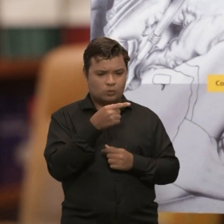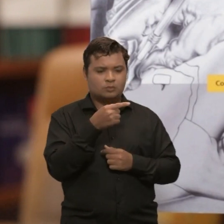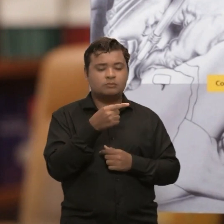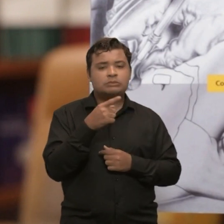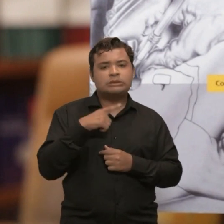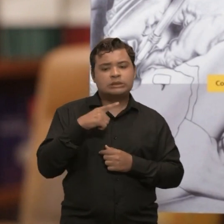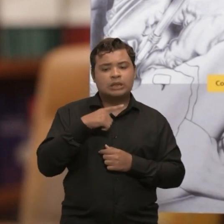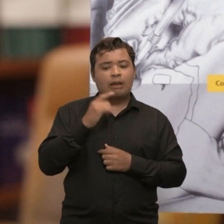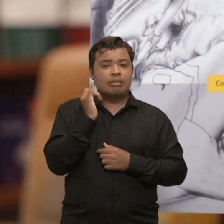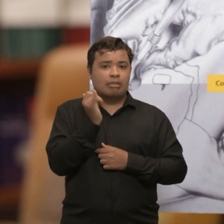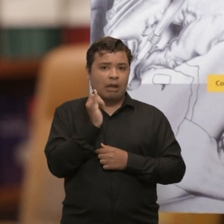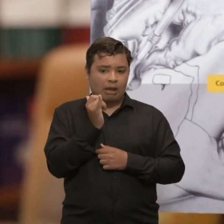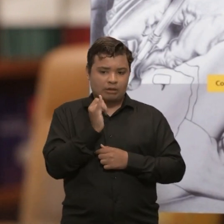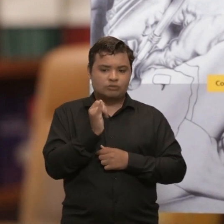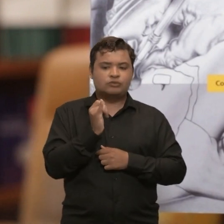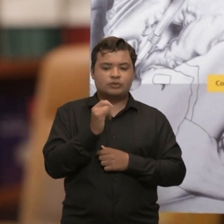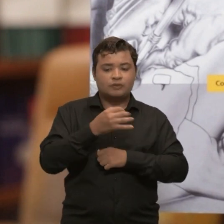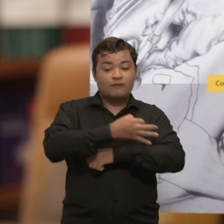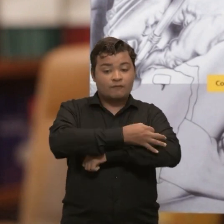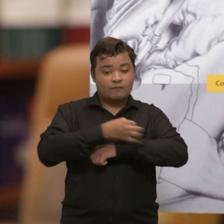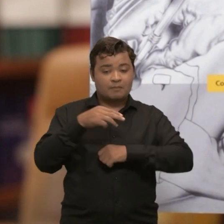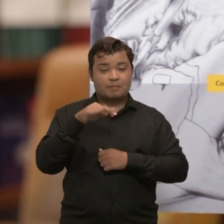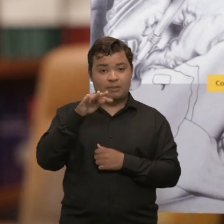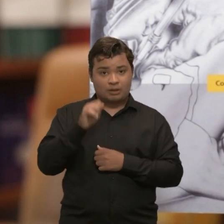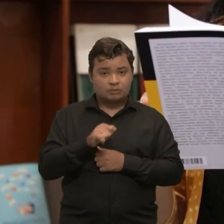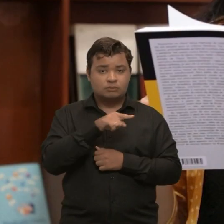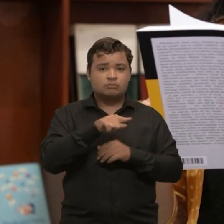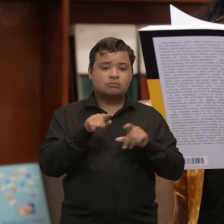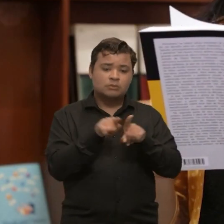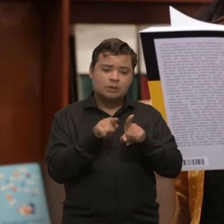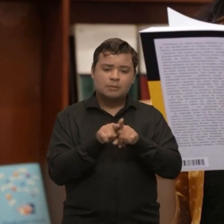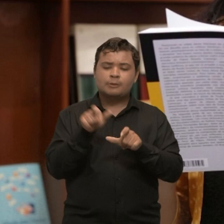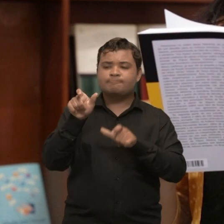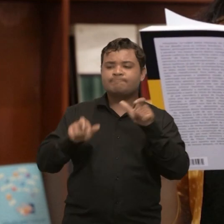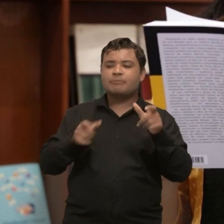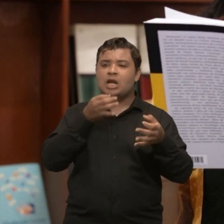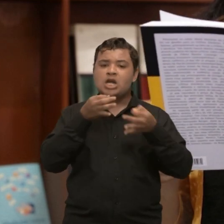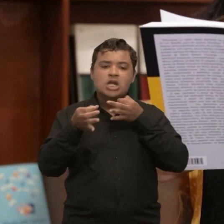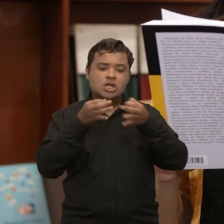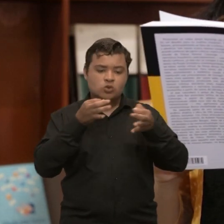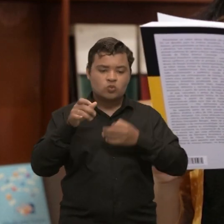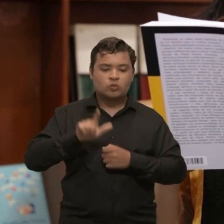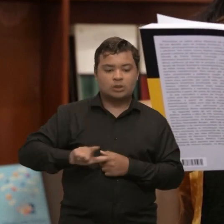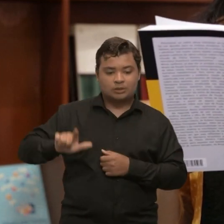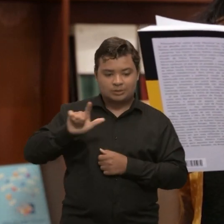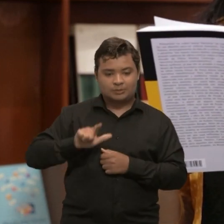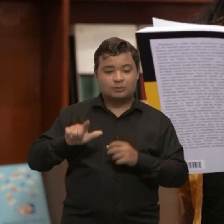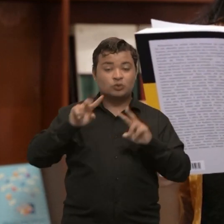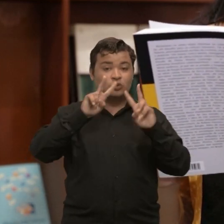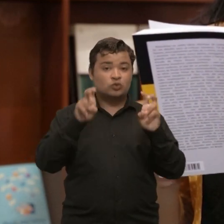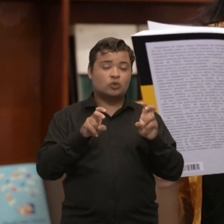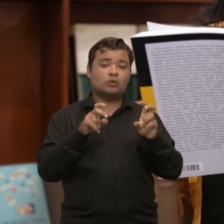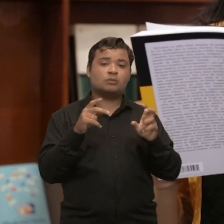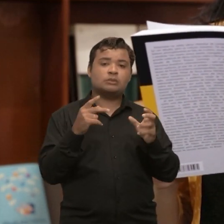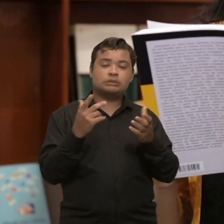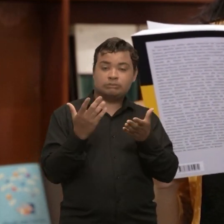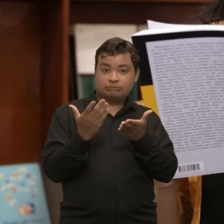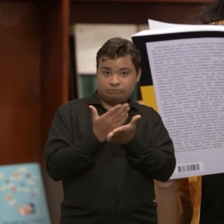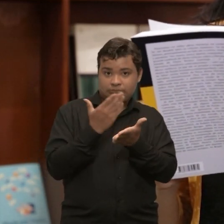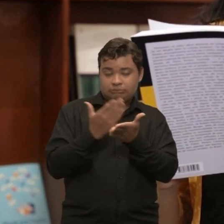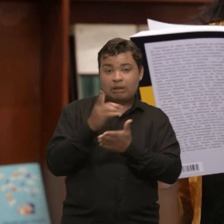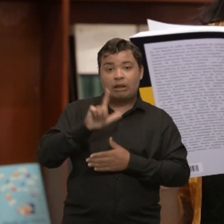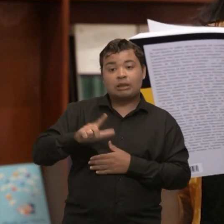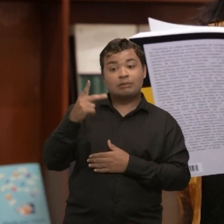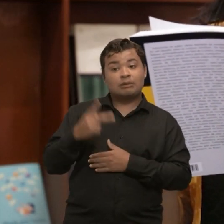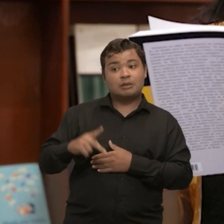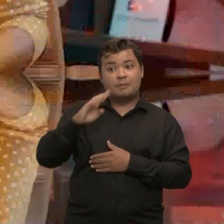sobre a percepção de importantes críticos literários da atualidade a respeito da literatura brasileira produzida nas